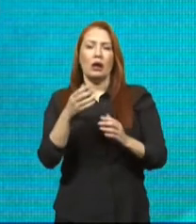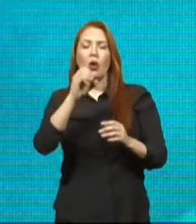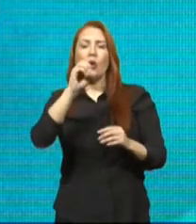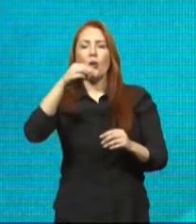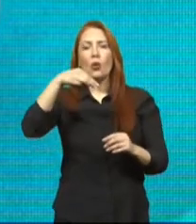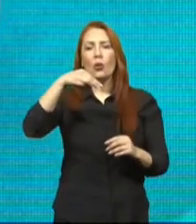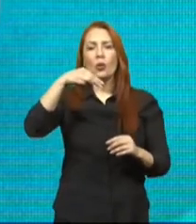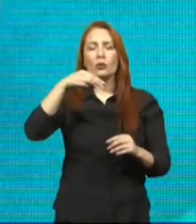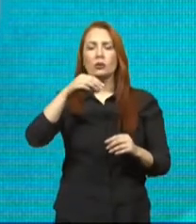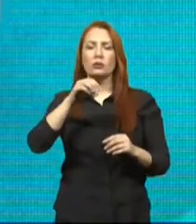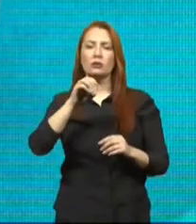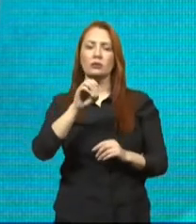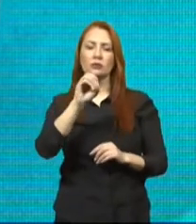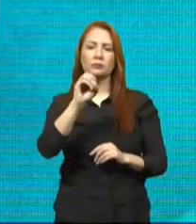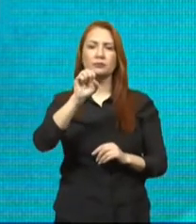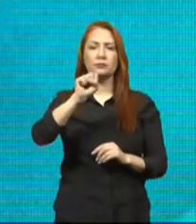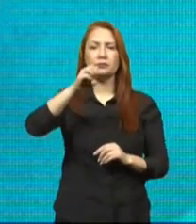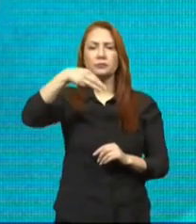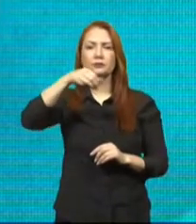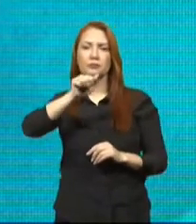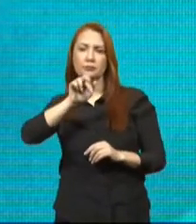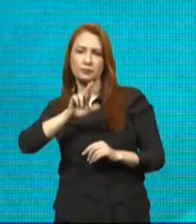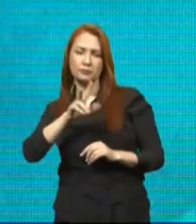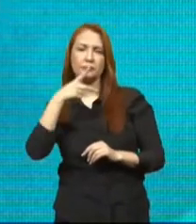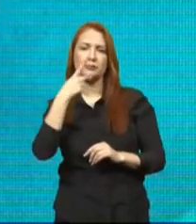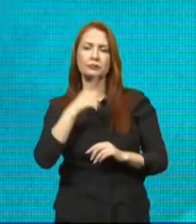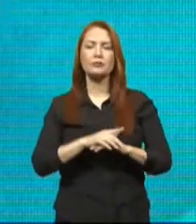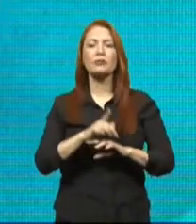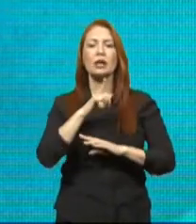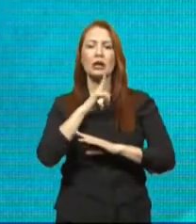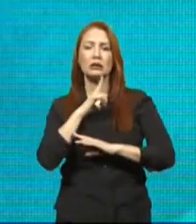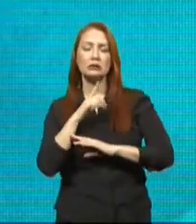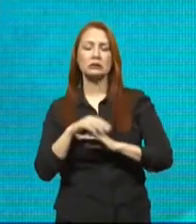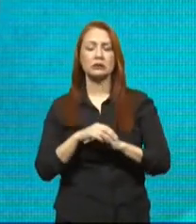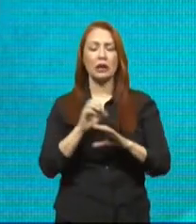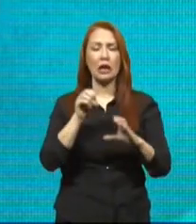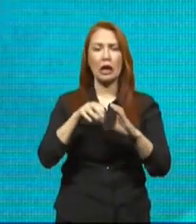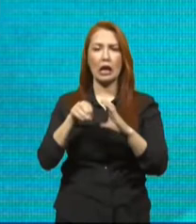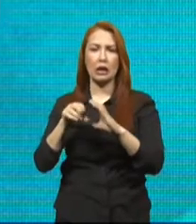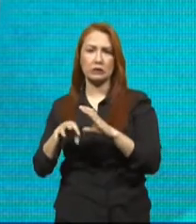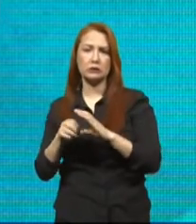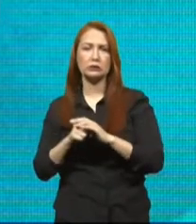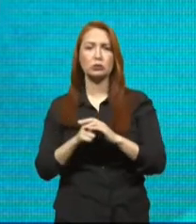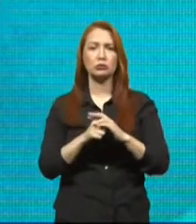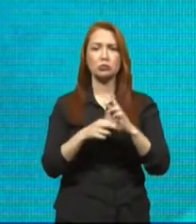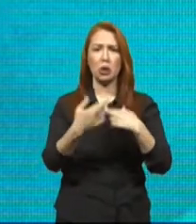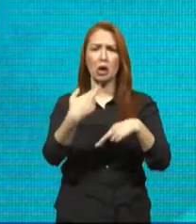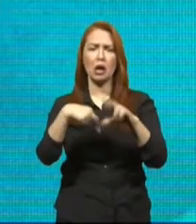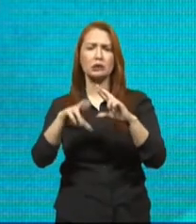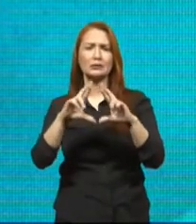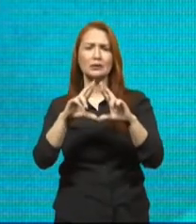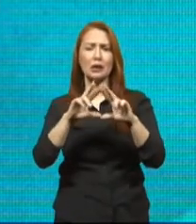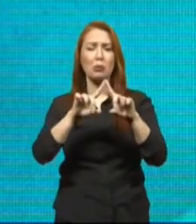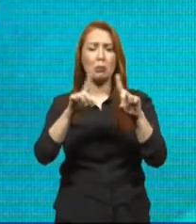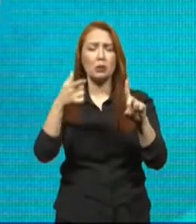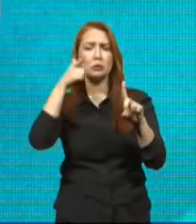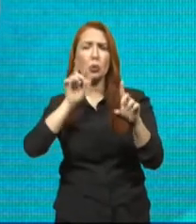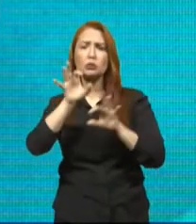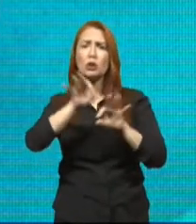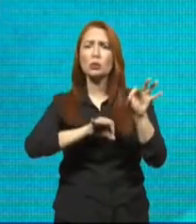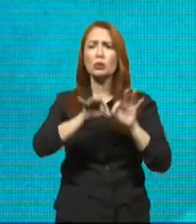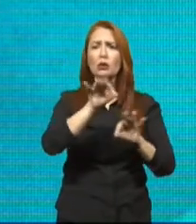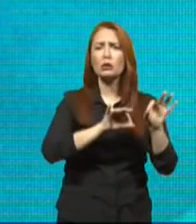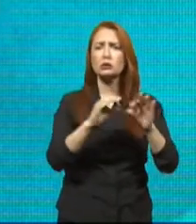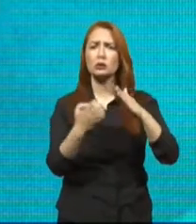ela também tem resíduos urbanos lá dentro, né, resíduos recicláveis, e não consegue destinar esse material para a cooperativa ou para a associação